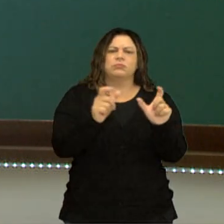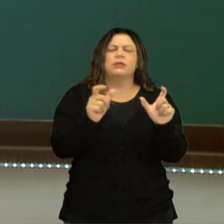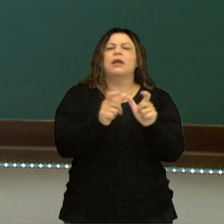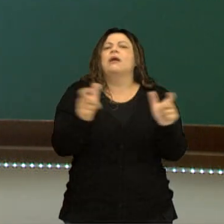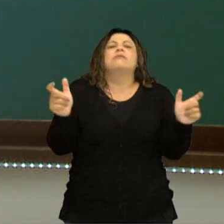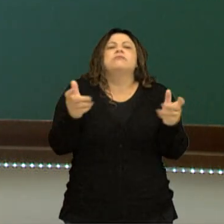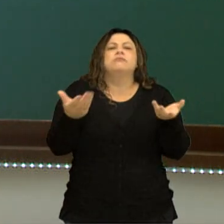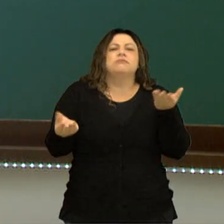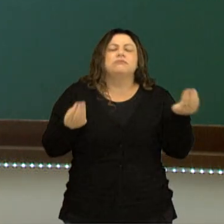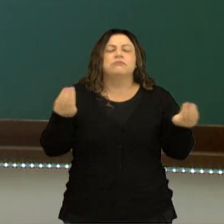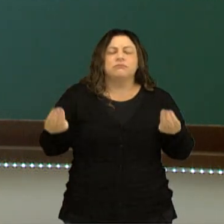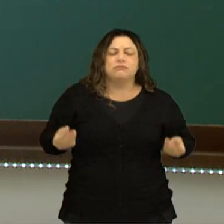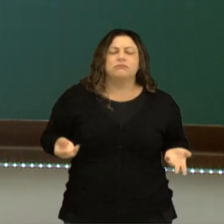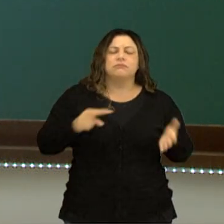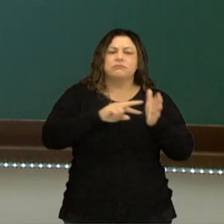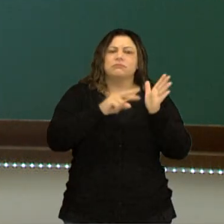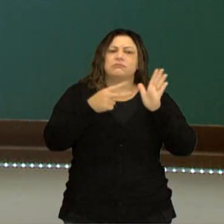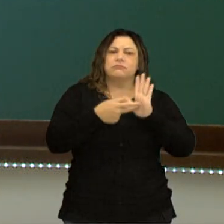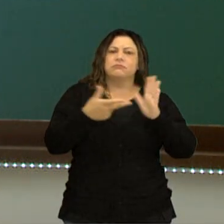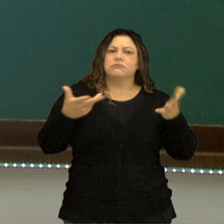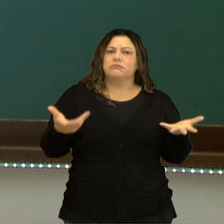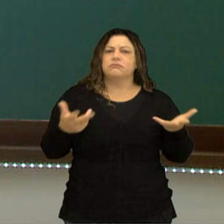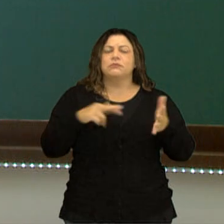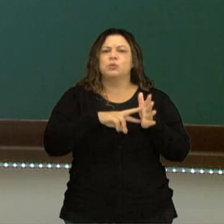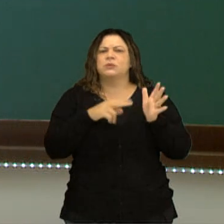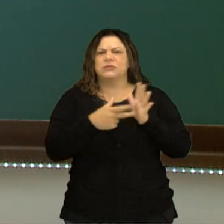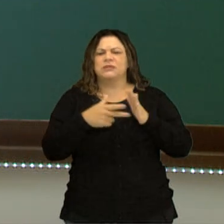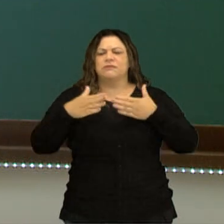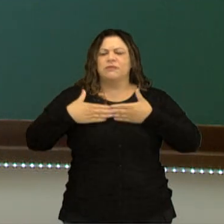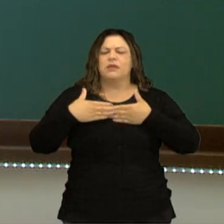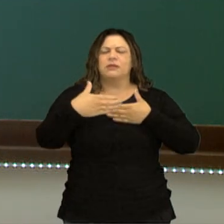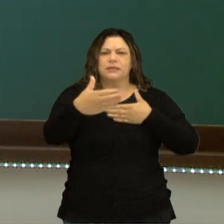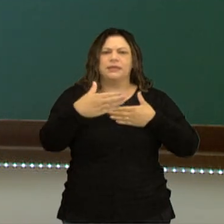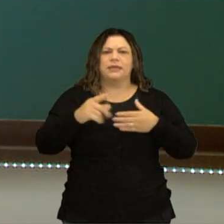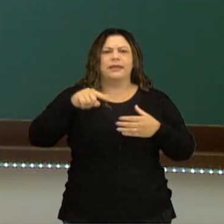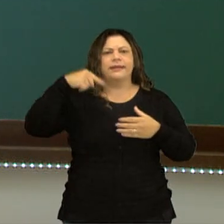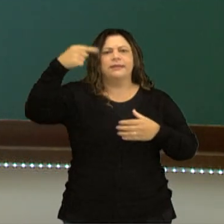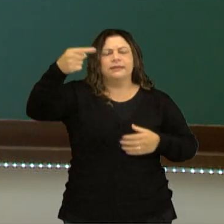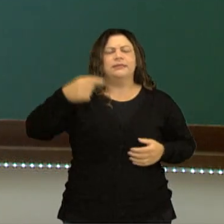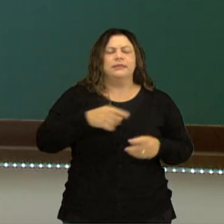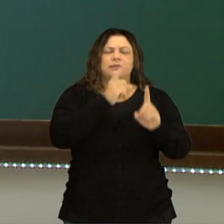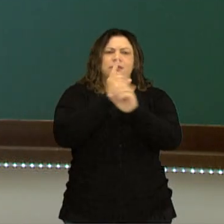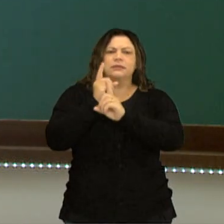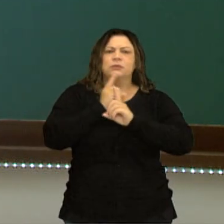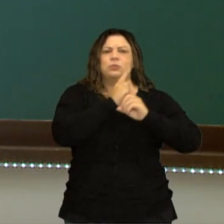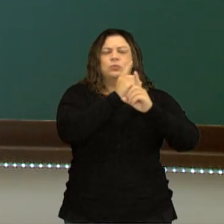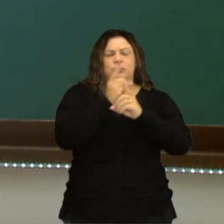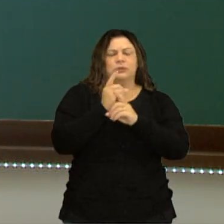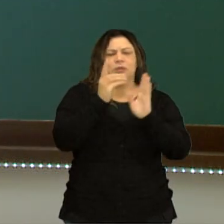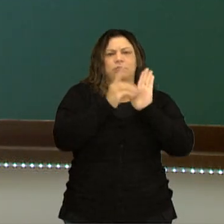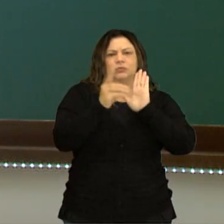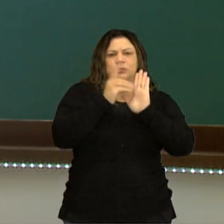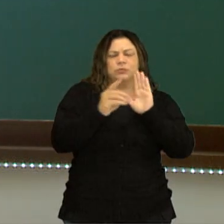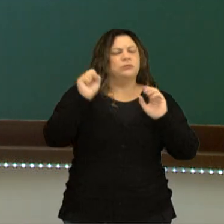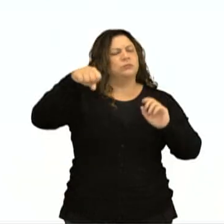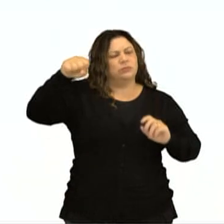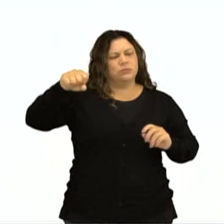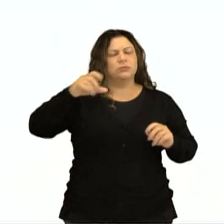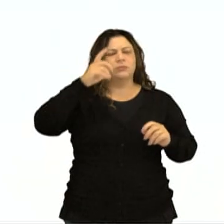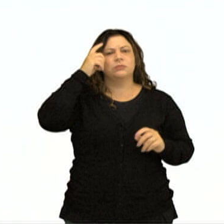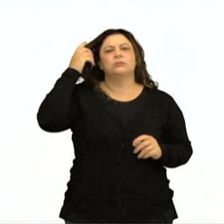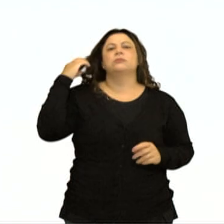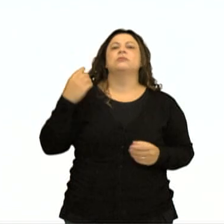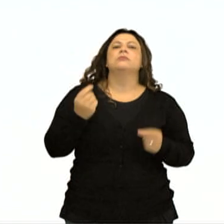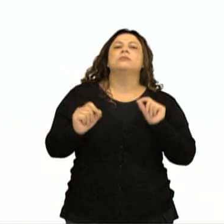há ampliação do significado, o significado vai além daquele que encontramos no dicionário? Sim, né? Nós